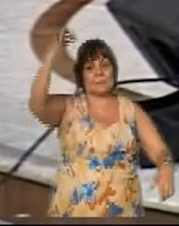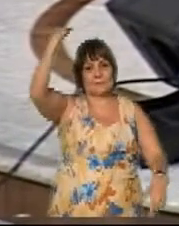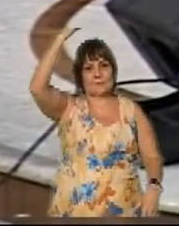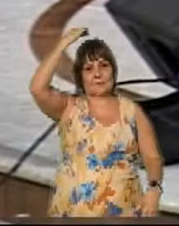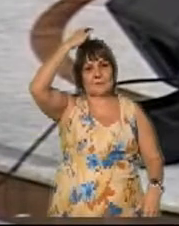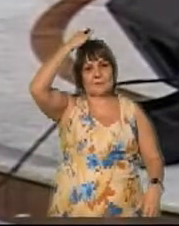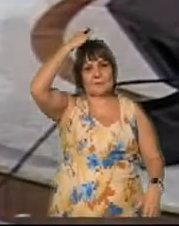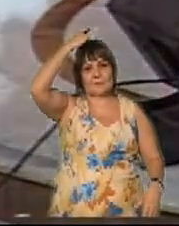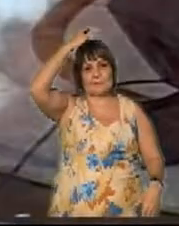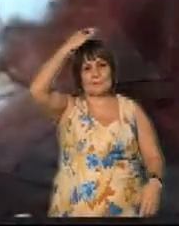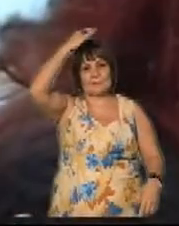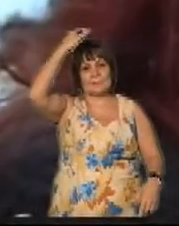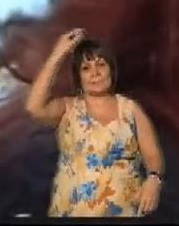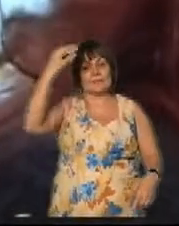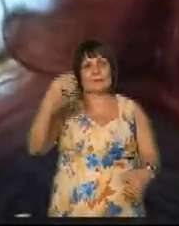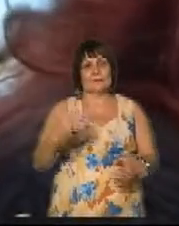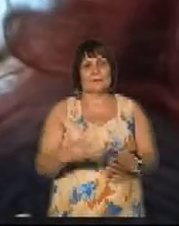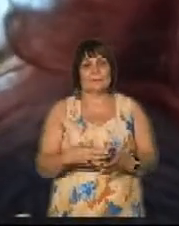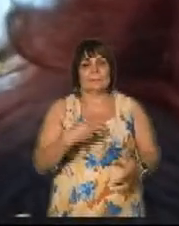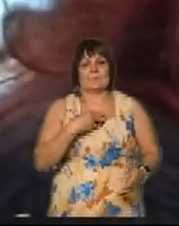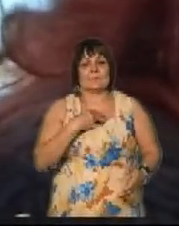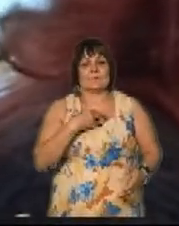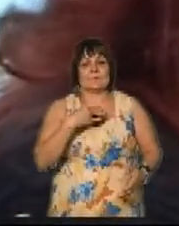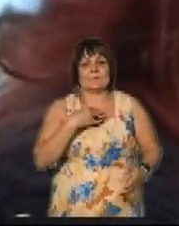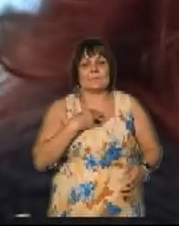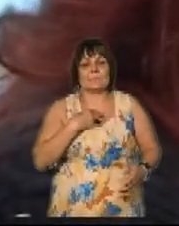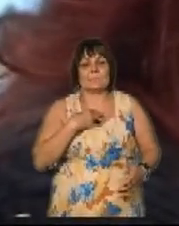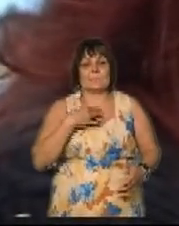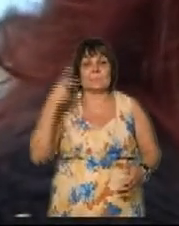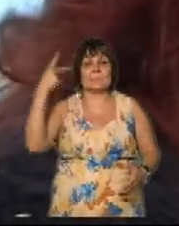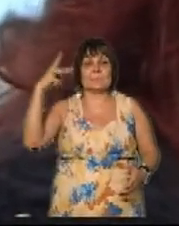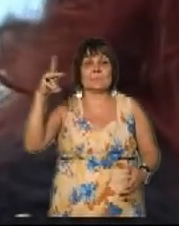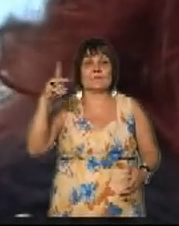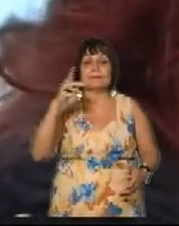prontas para serem alimentadas, pastoreadas,